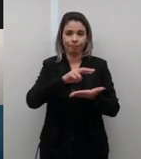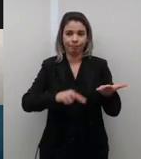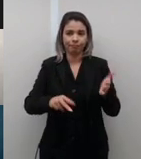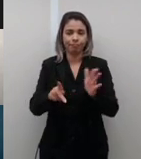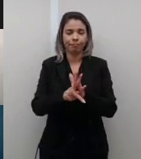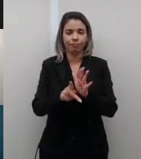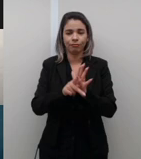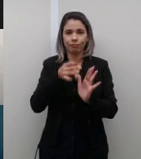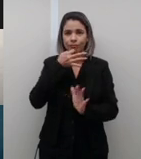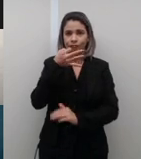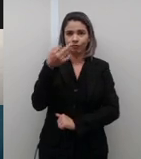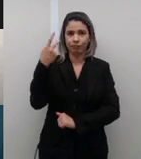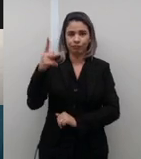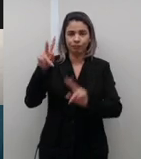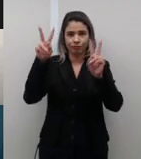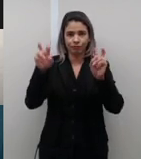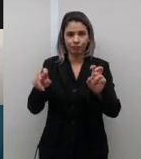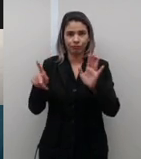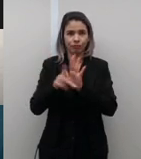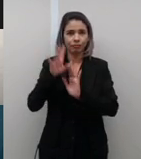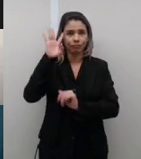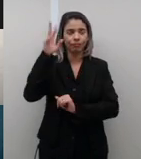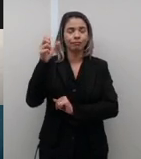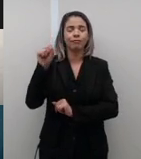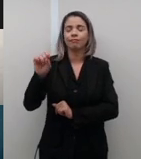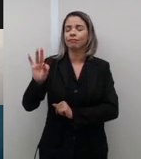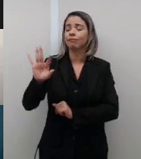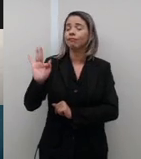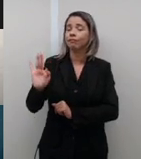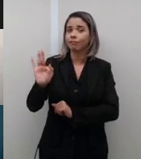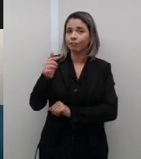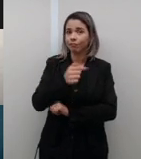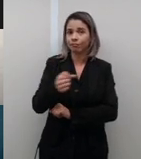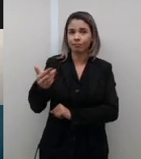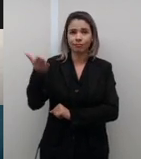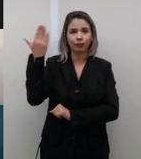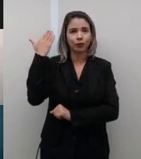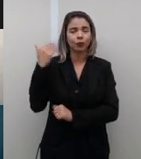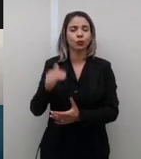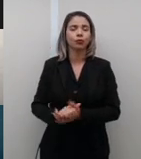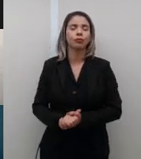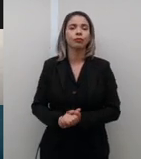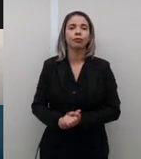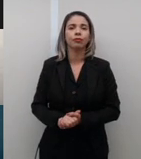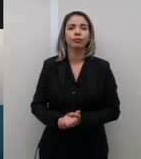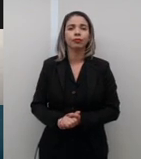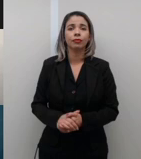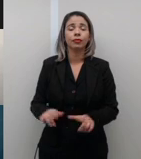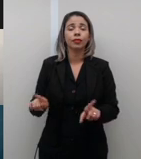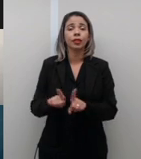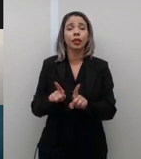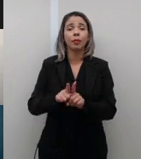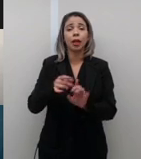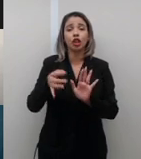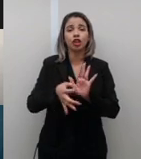a respeito do julgamento do Supremo Tribunal Federal da semana passada. Por último, agora temos um destaque.